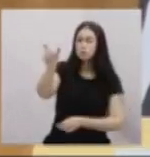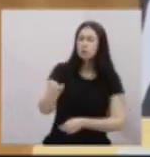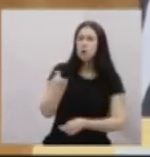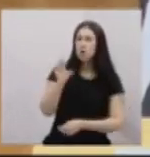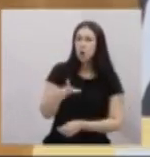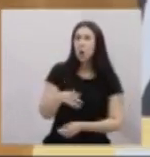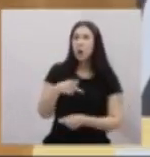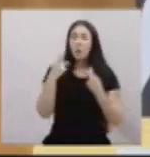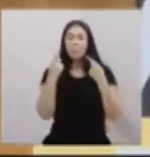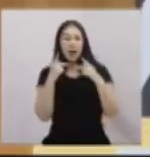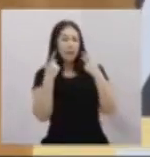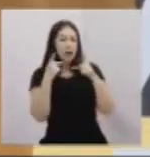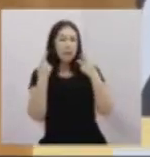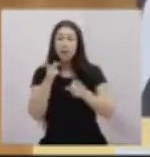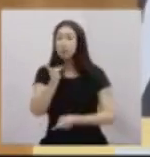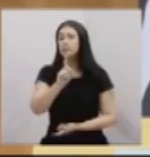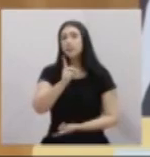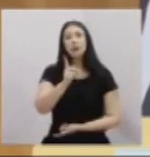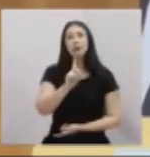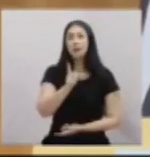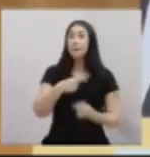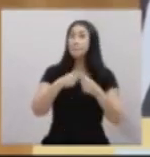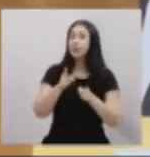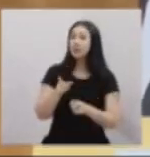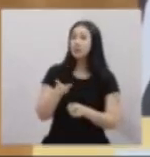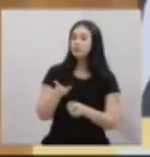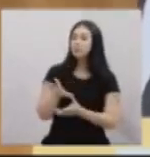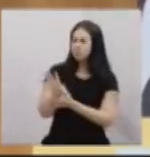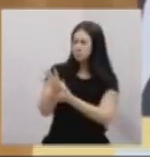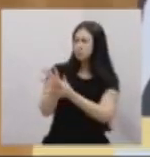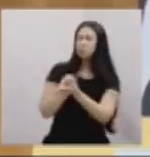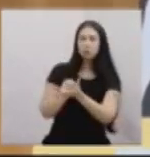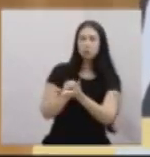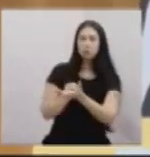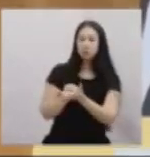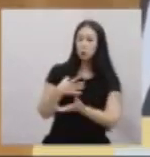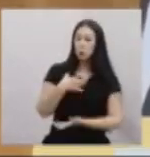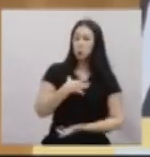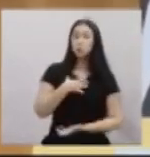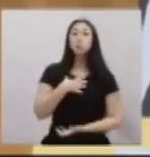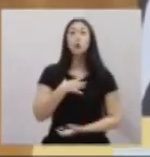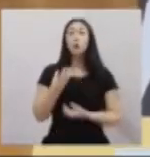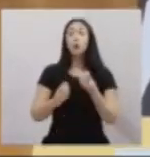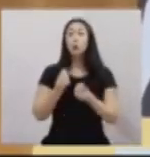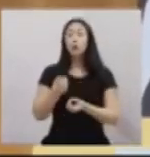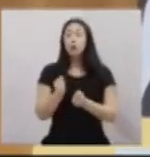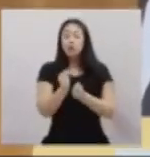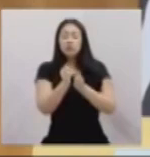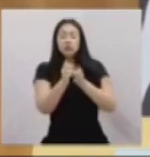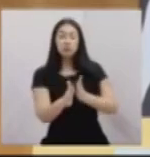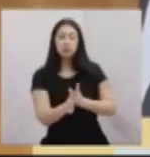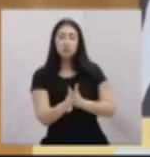discursos, as homilias, as pregações, o exemplo, o comportamento, como age com o